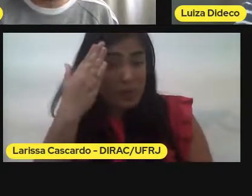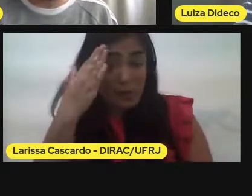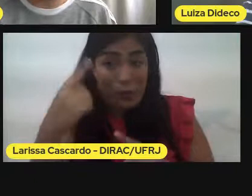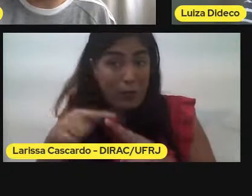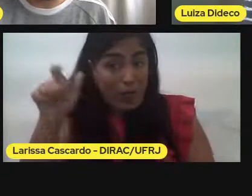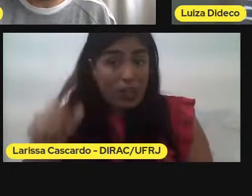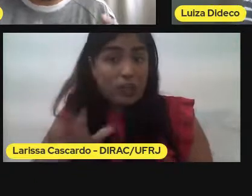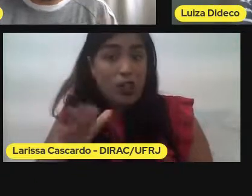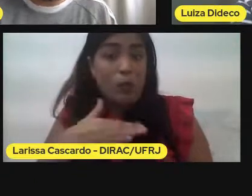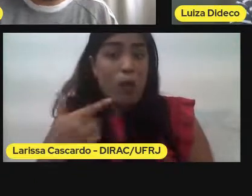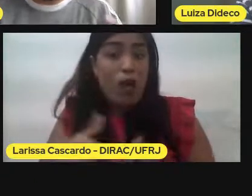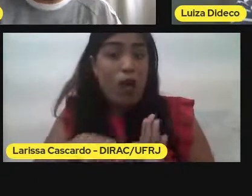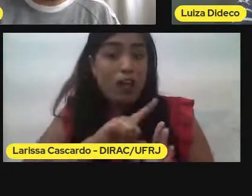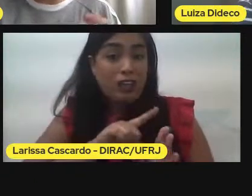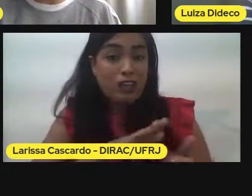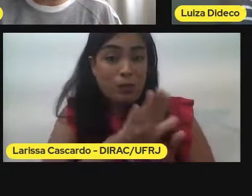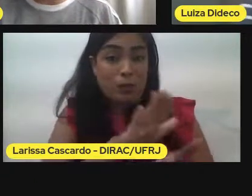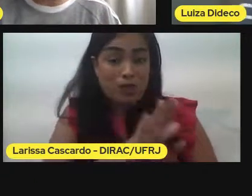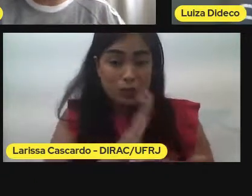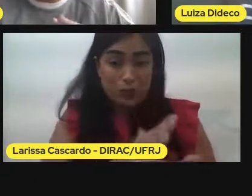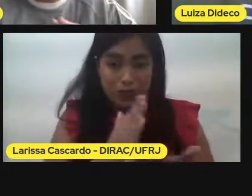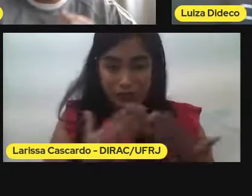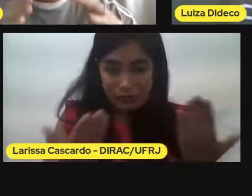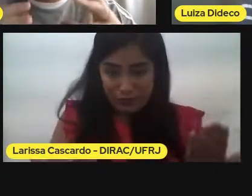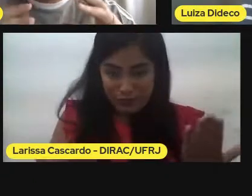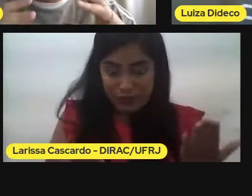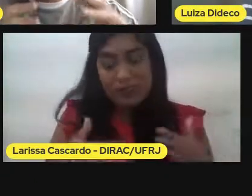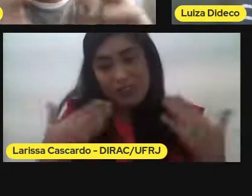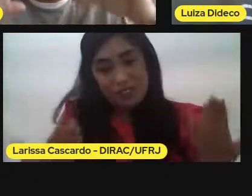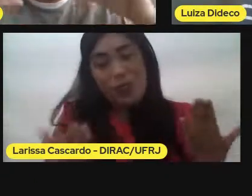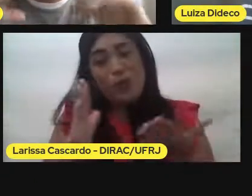Então, isso é muito curioso. O livro é, na sua natureza,